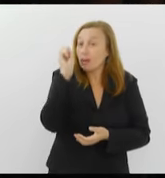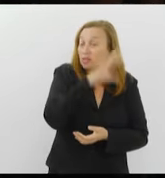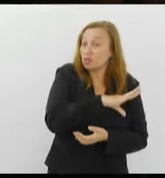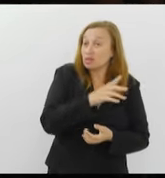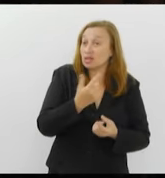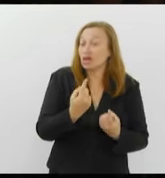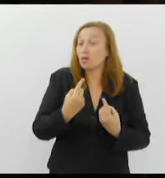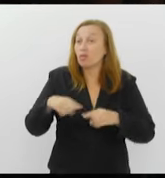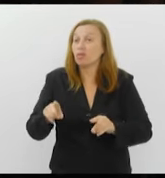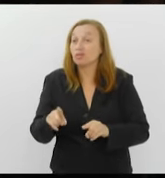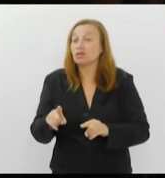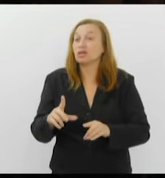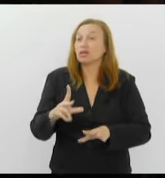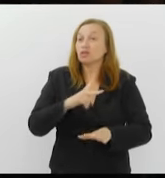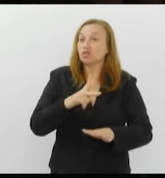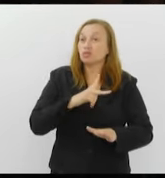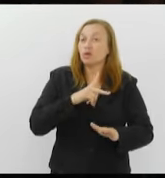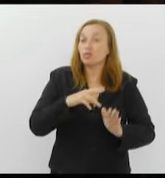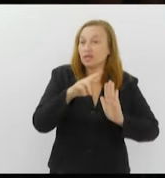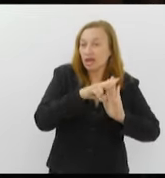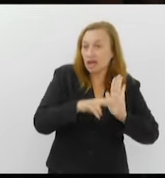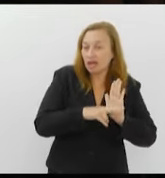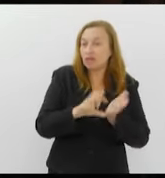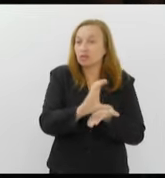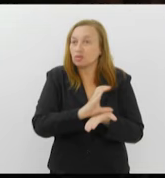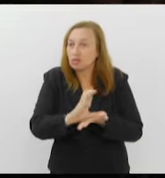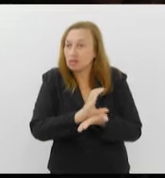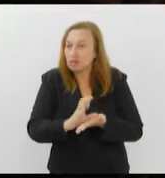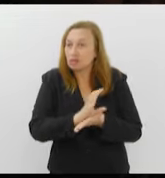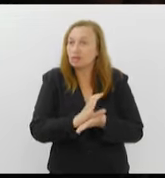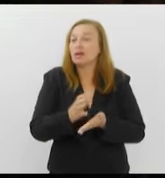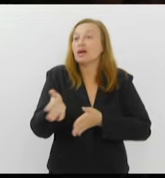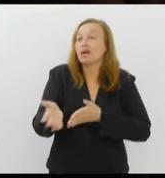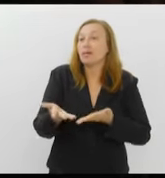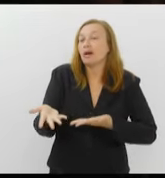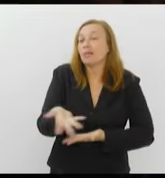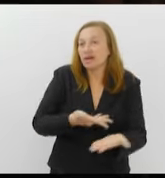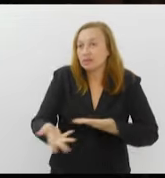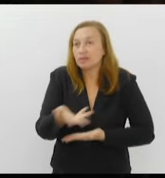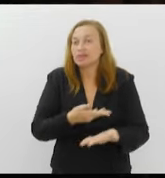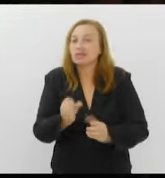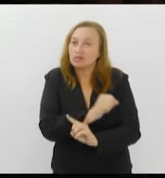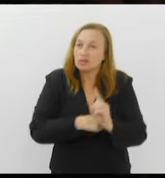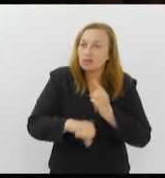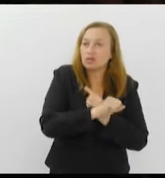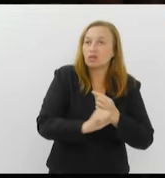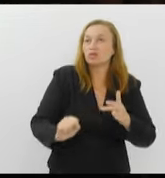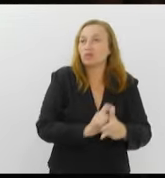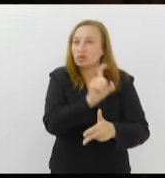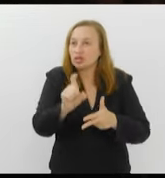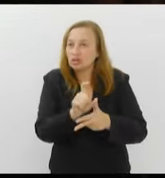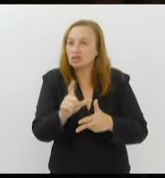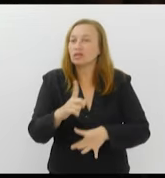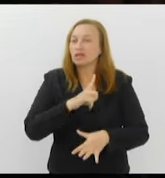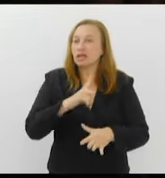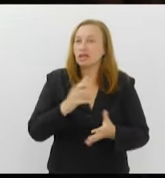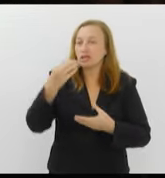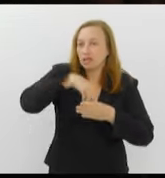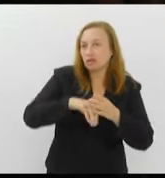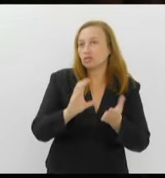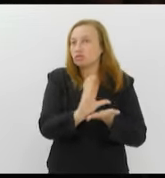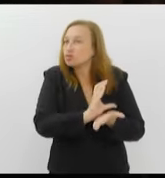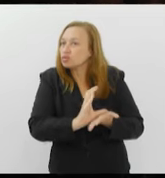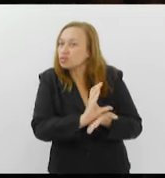que é garantir participação da sociedade, garantir oxigenação, garantir que o Poder Executivo tenha nos conselhos